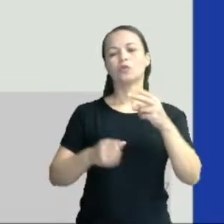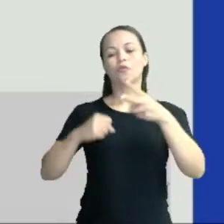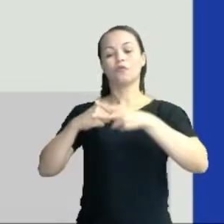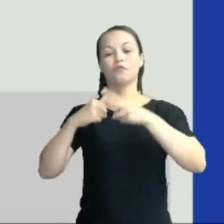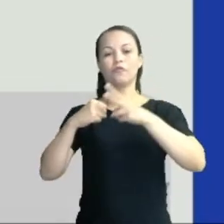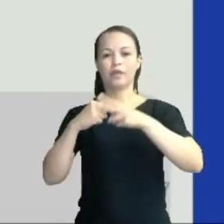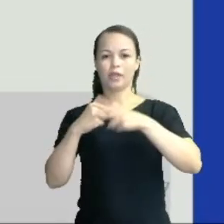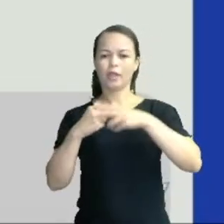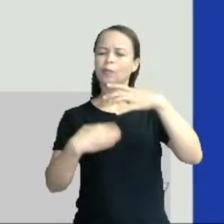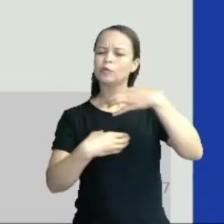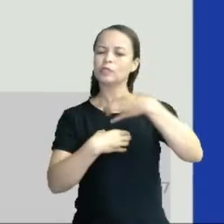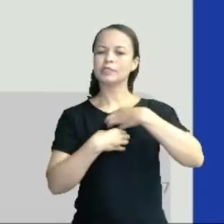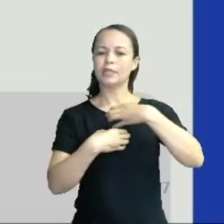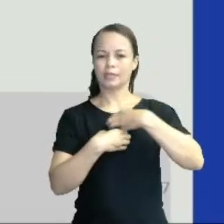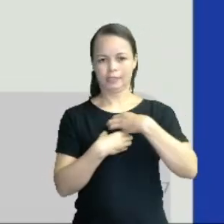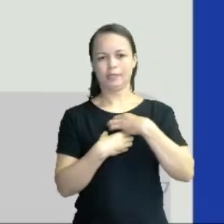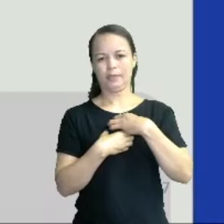verbo